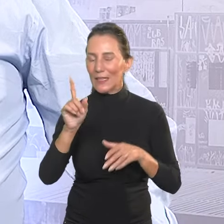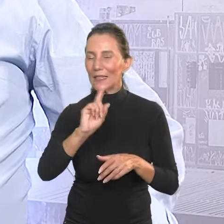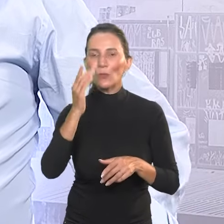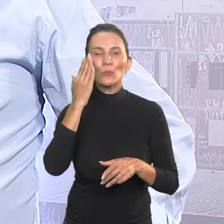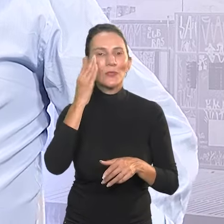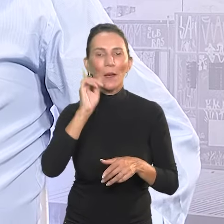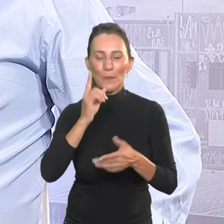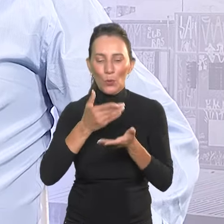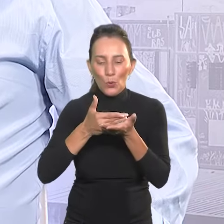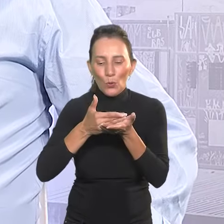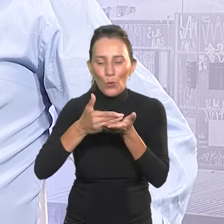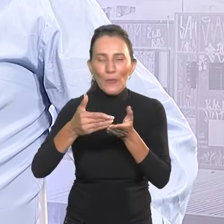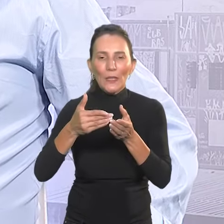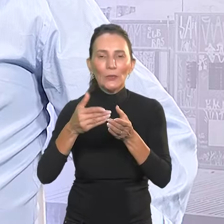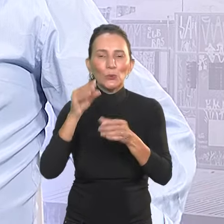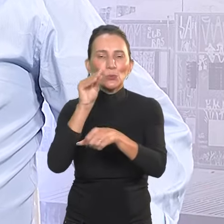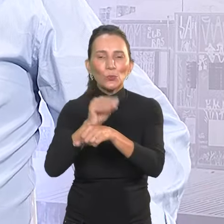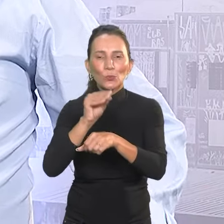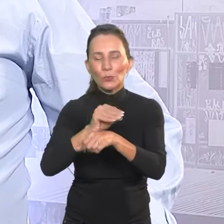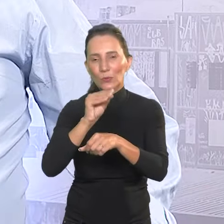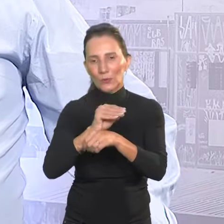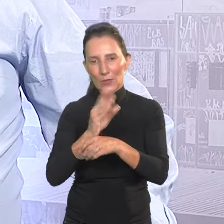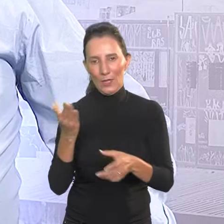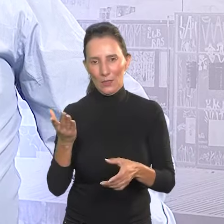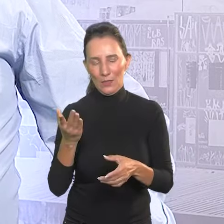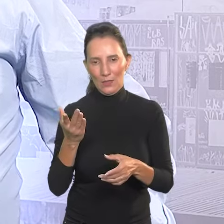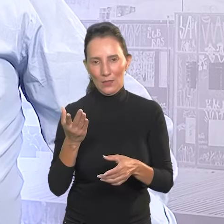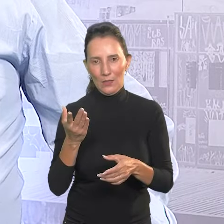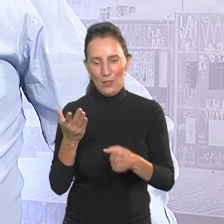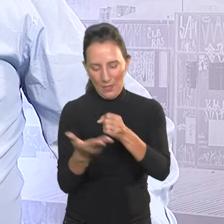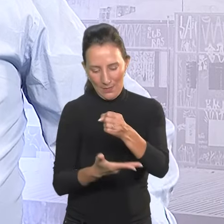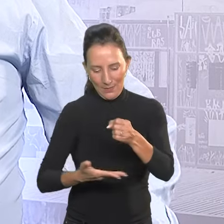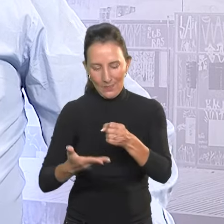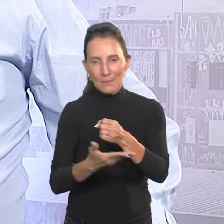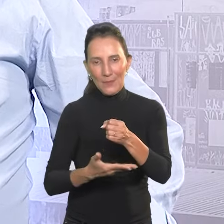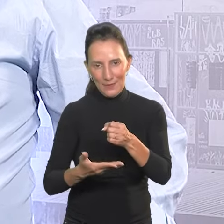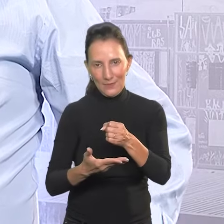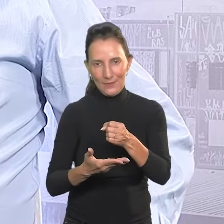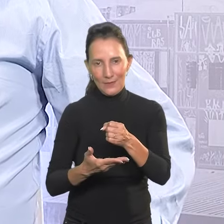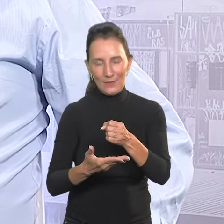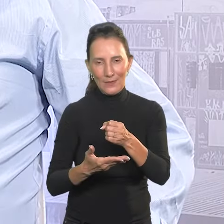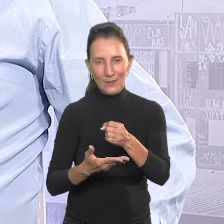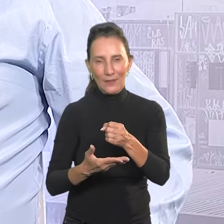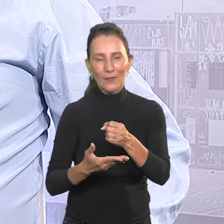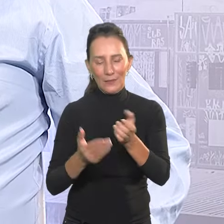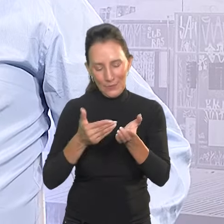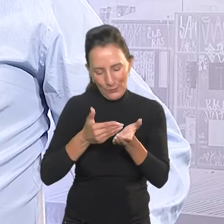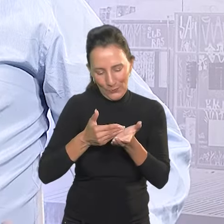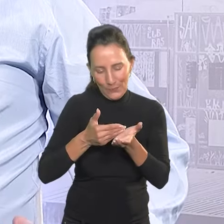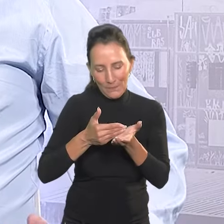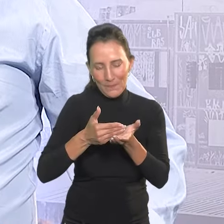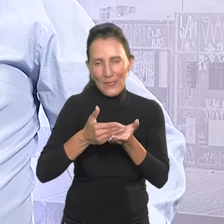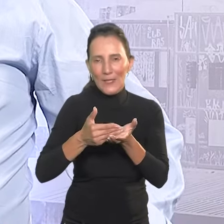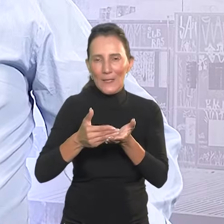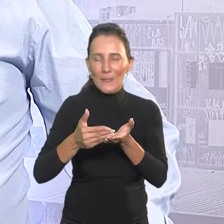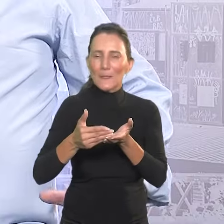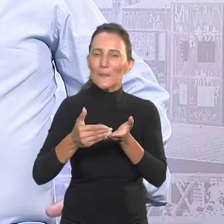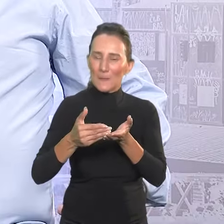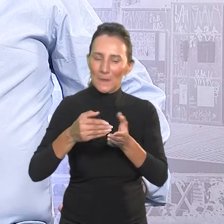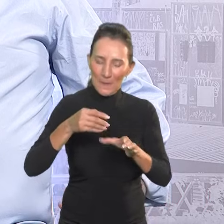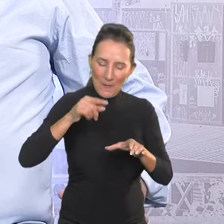início de tudo. Ou seja, a estrutura é, em outras palavras, o início bem